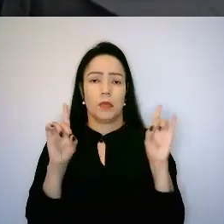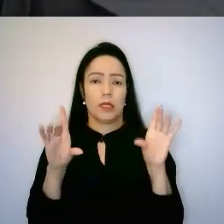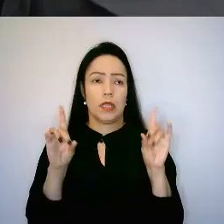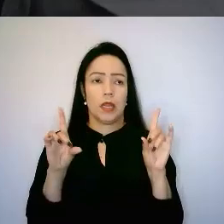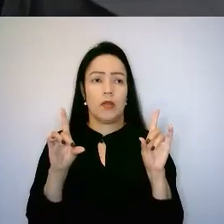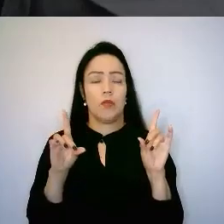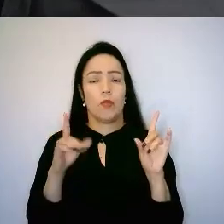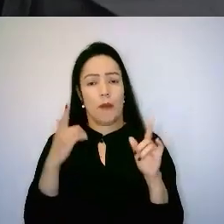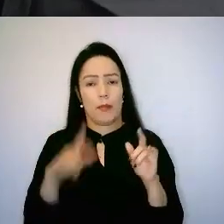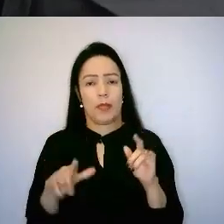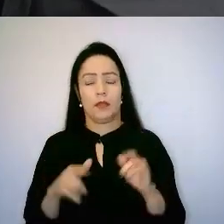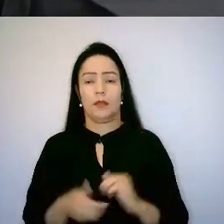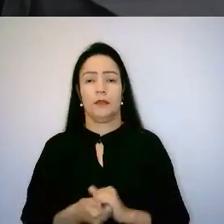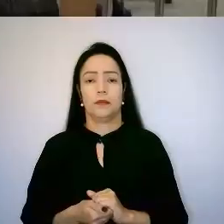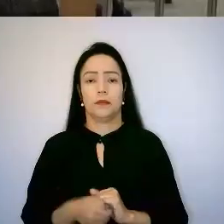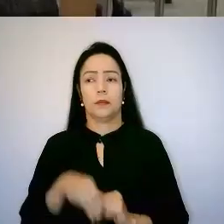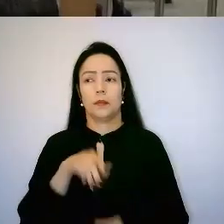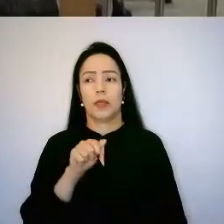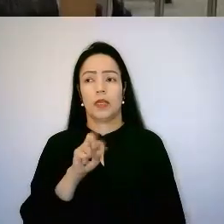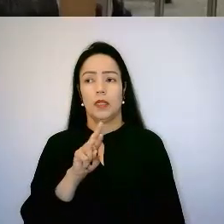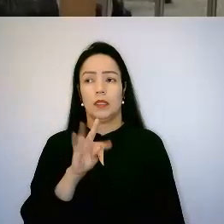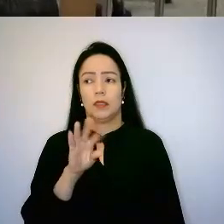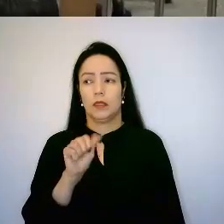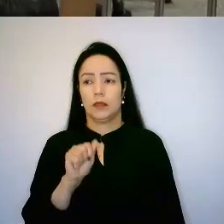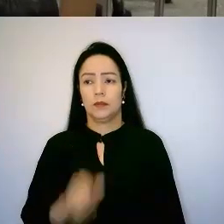Dra Marta Daniele